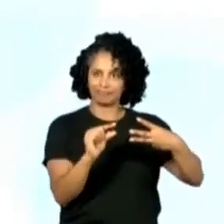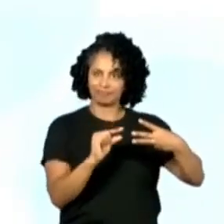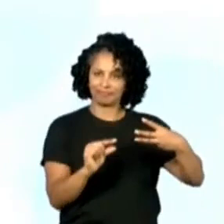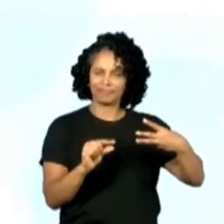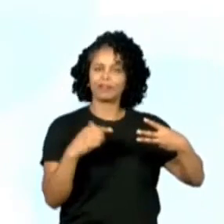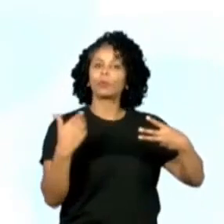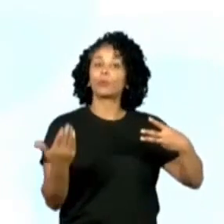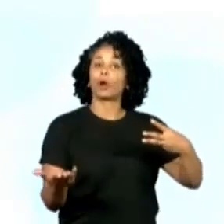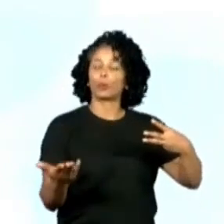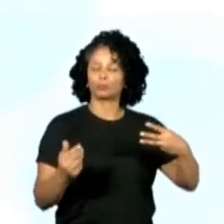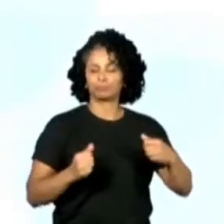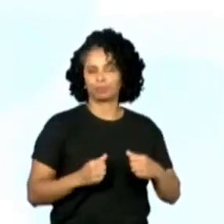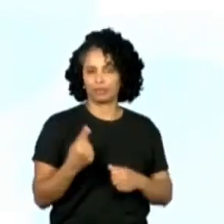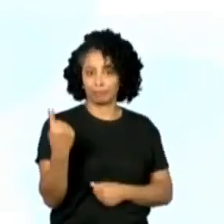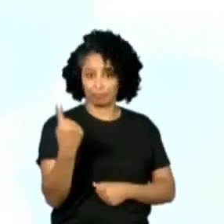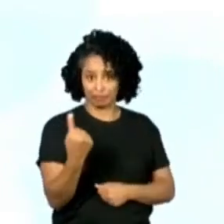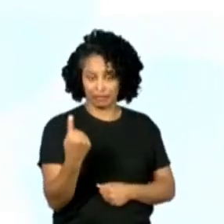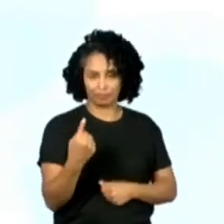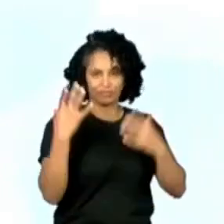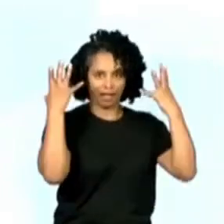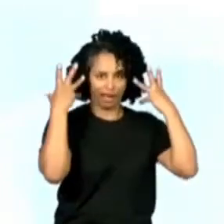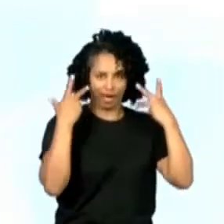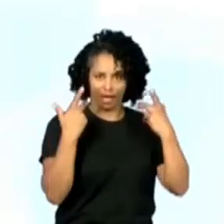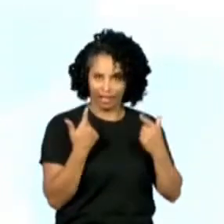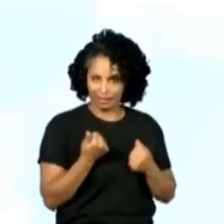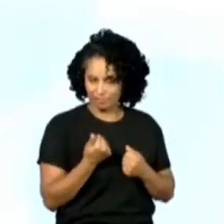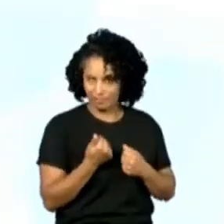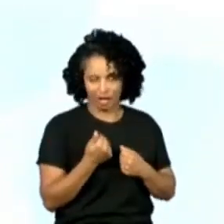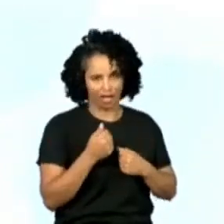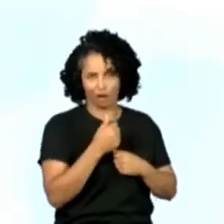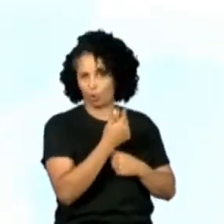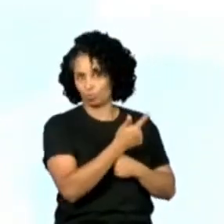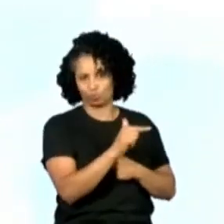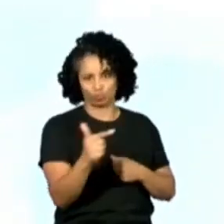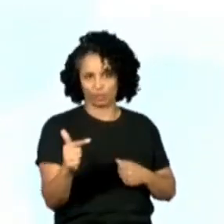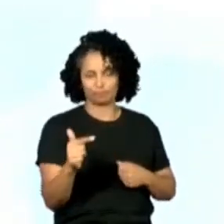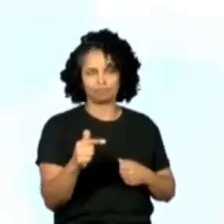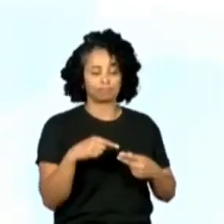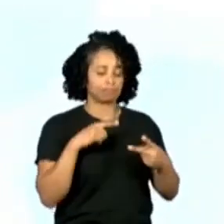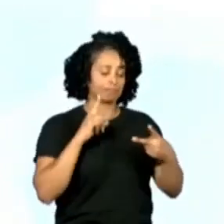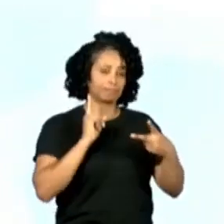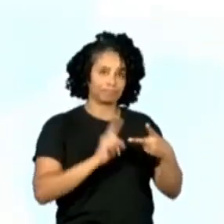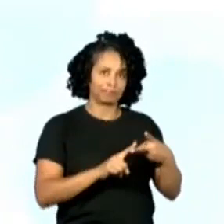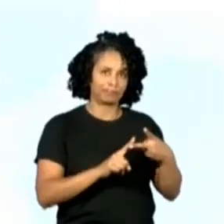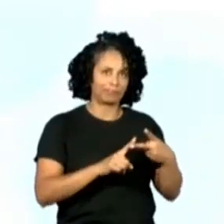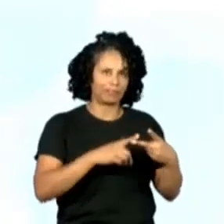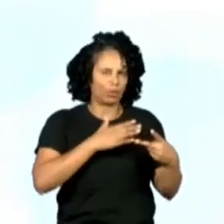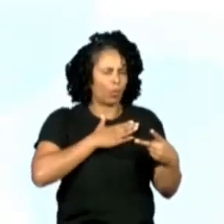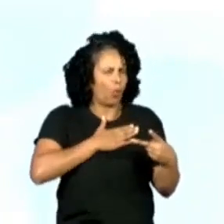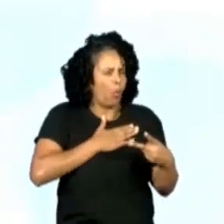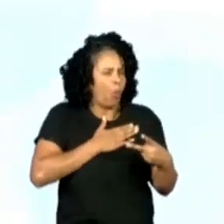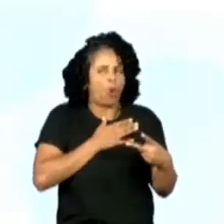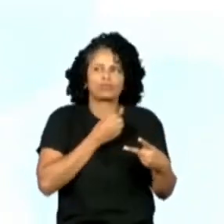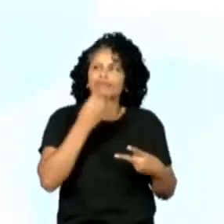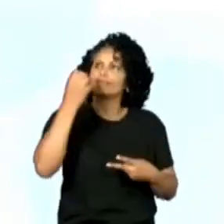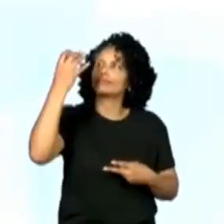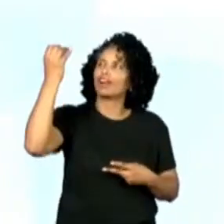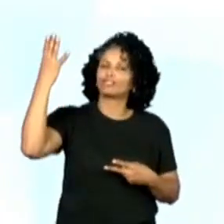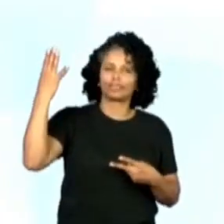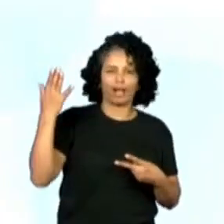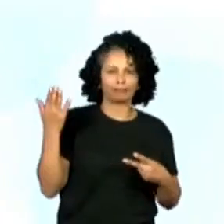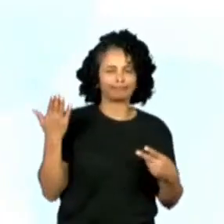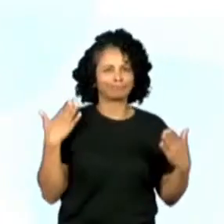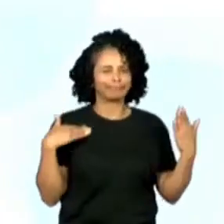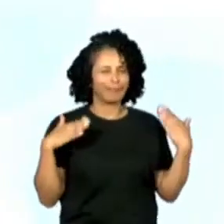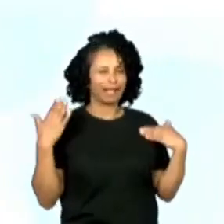Primeira, não tem animais de estimação. Gosta muito de viajar e